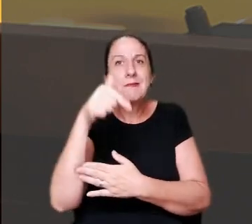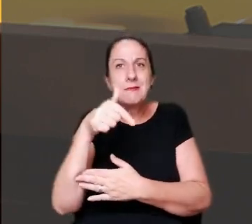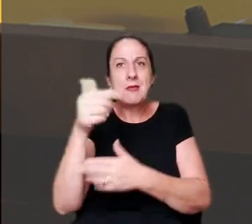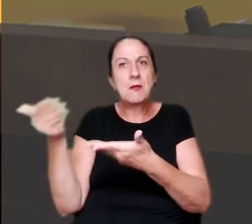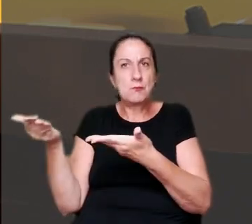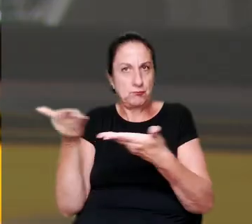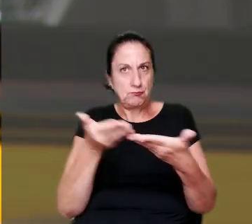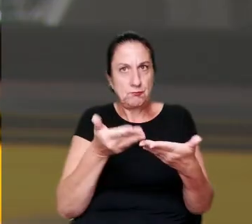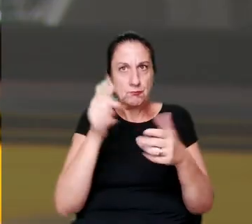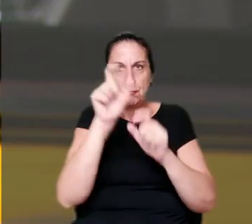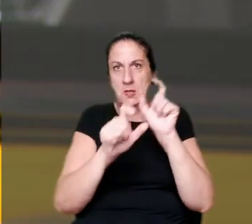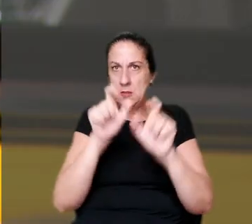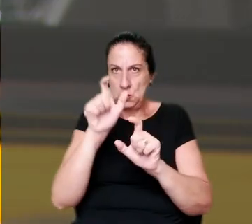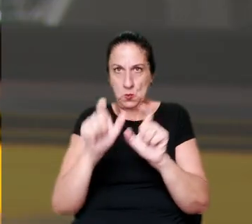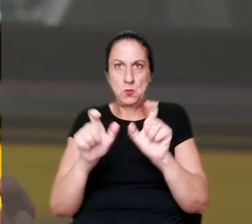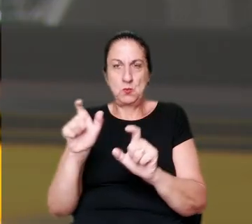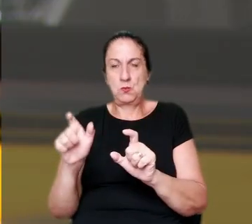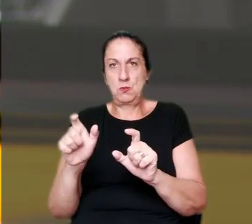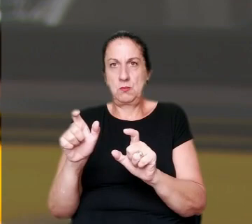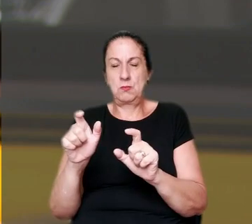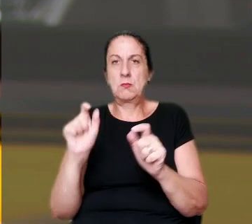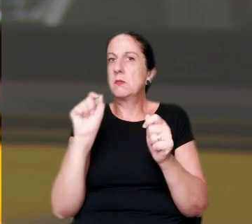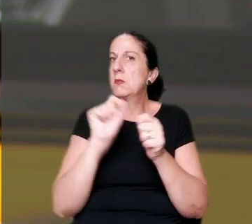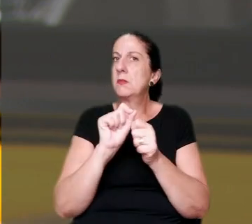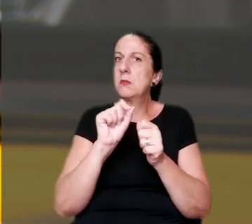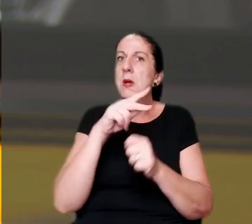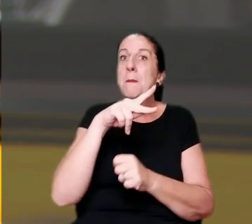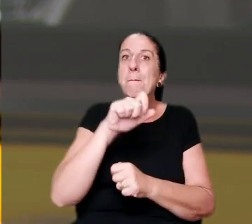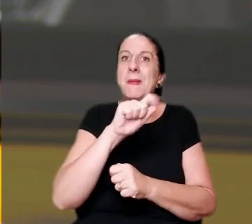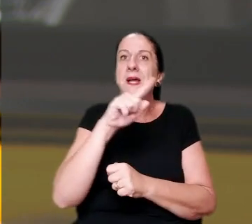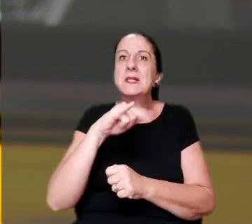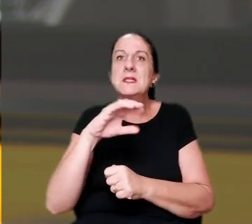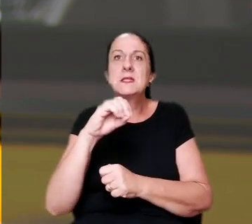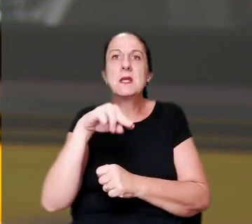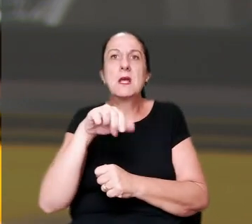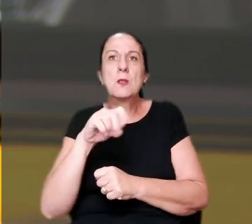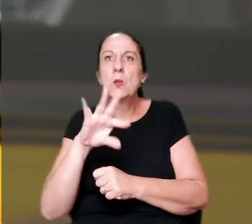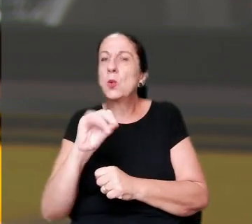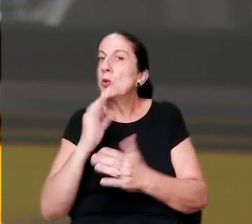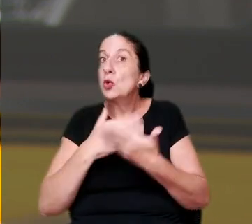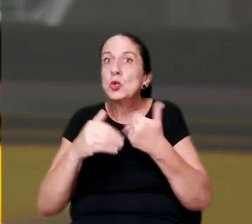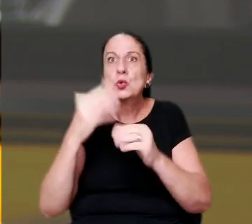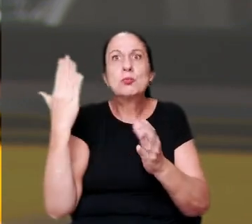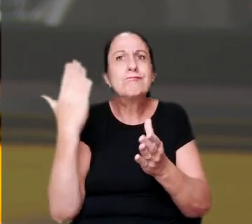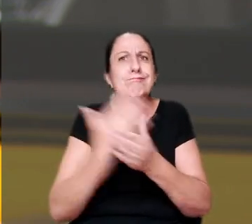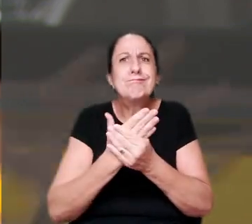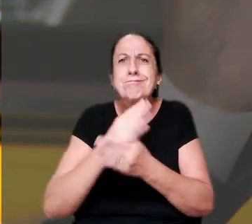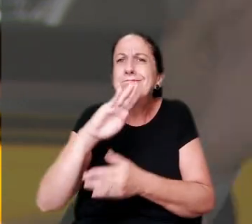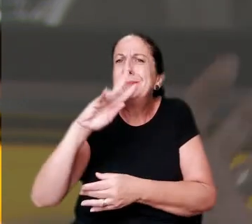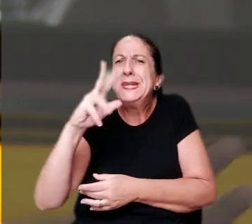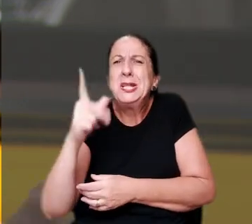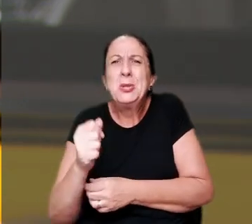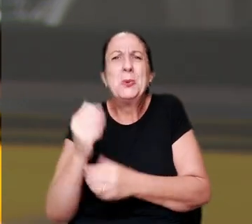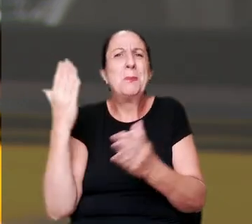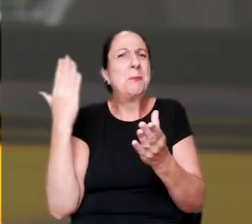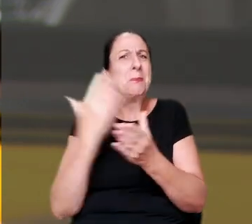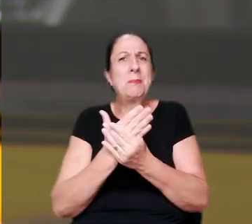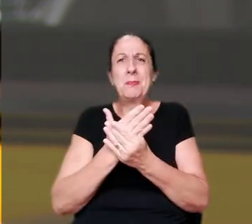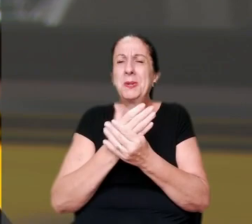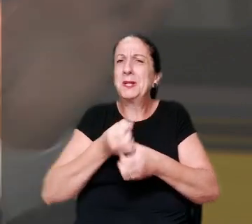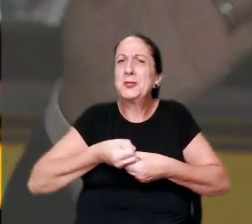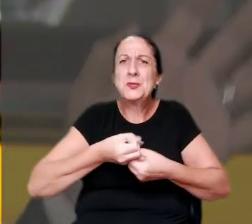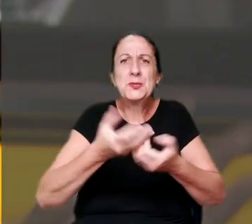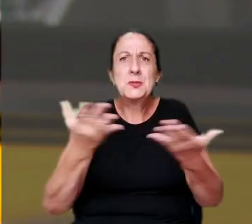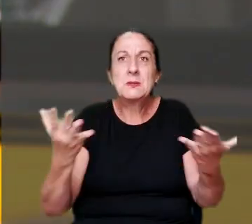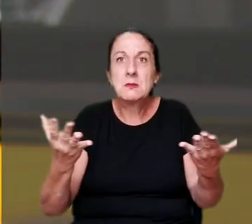17 convocados. Um grande mutirão. Pazianotto mandou tirar todos os processos, estava aí milhões de processos,